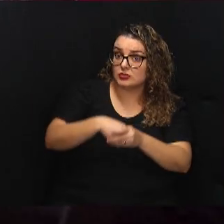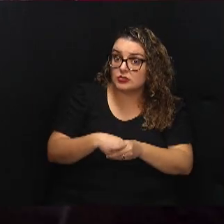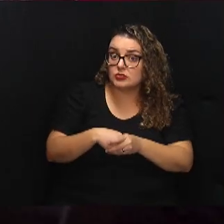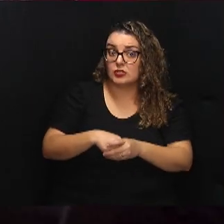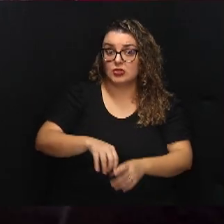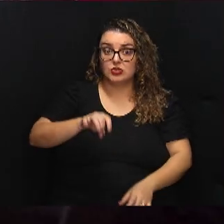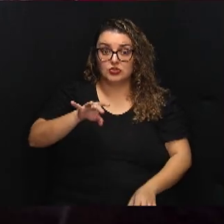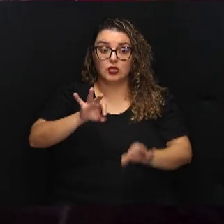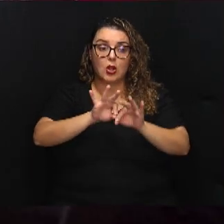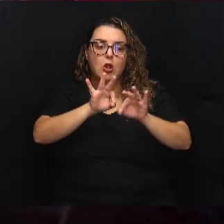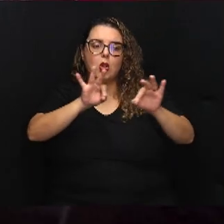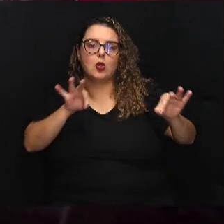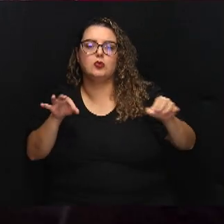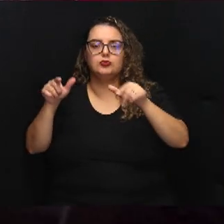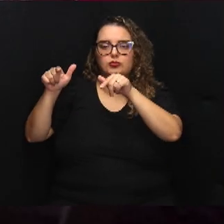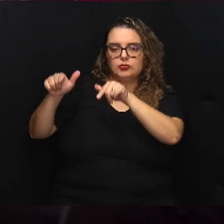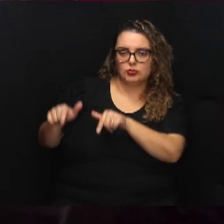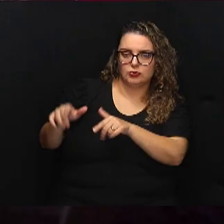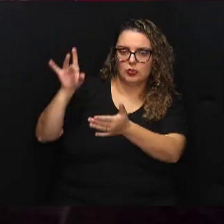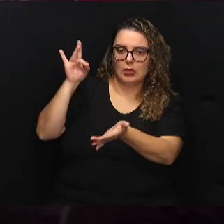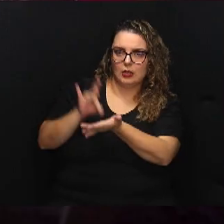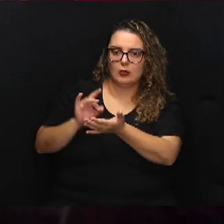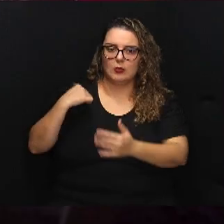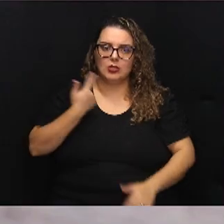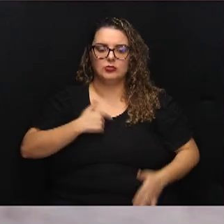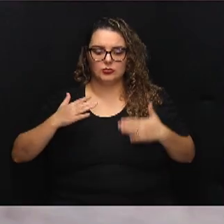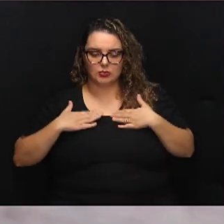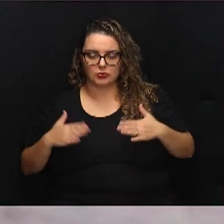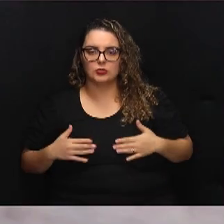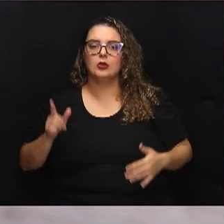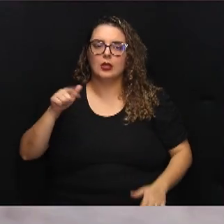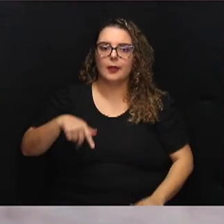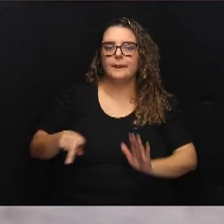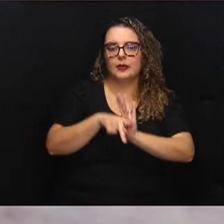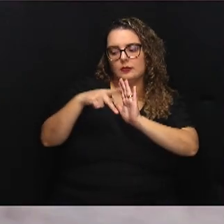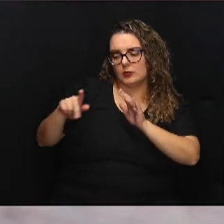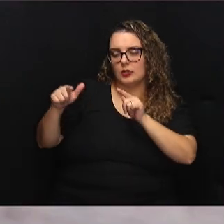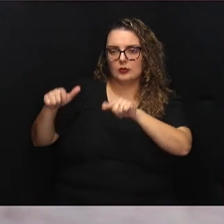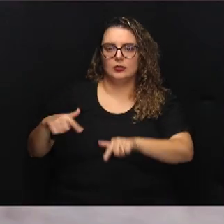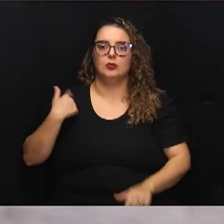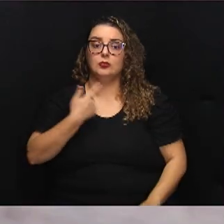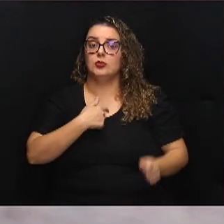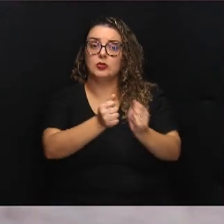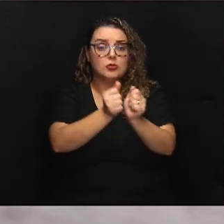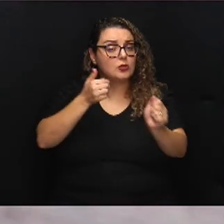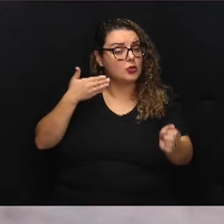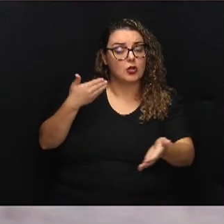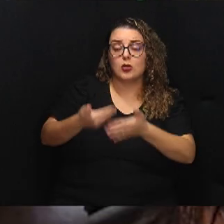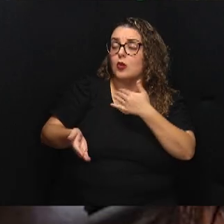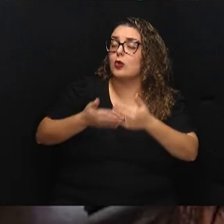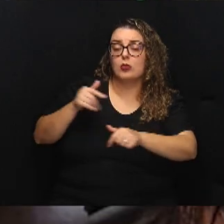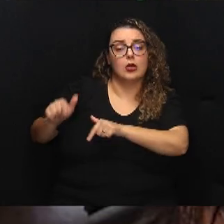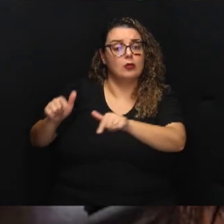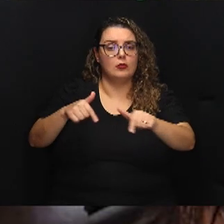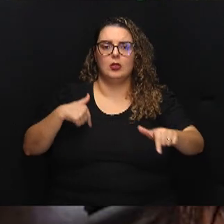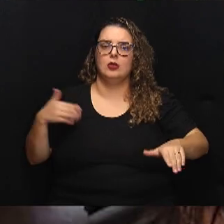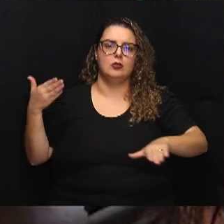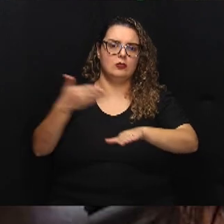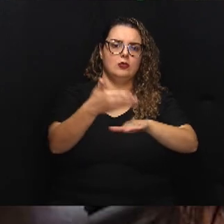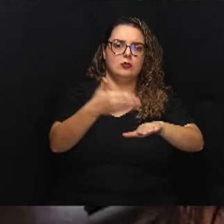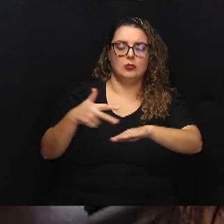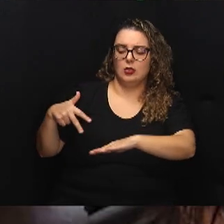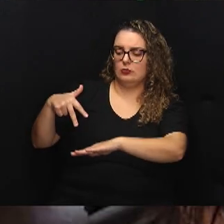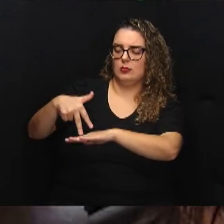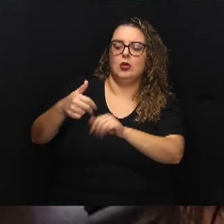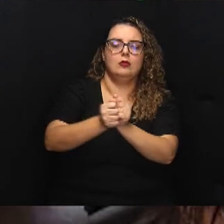somente longe do nosso território, mas nosso corpo é corpo-território. Então somos indígenas onde nós estivermos, né? Então o indígena